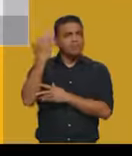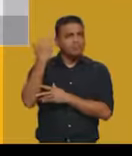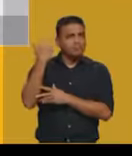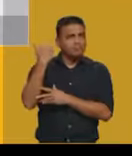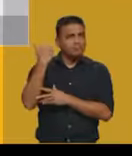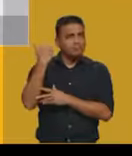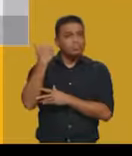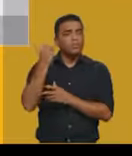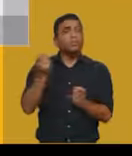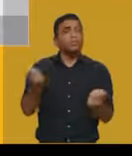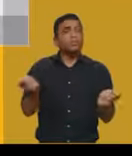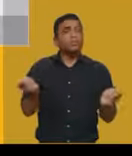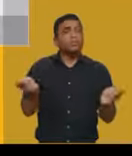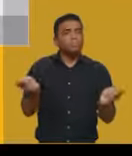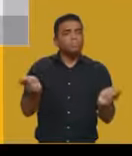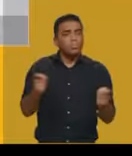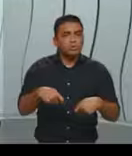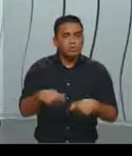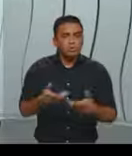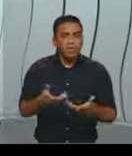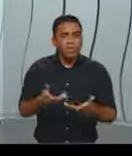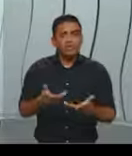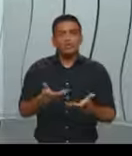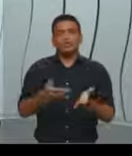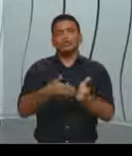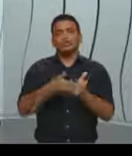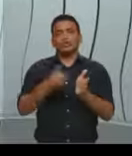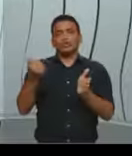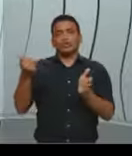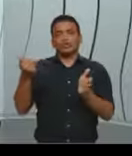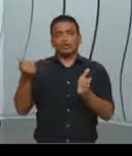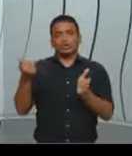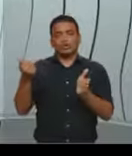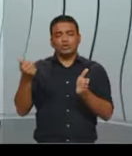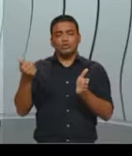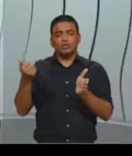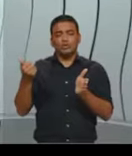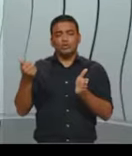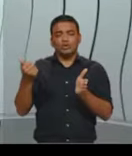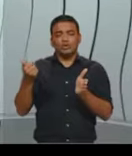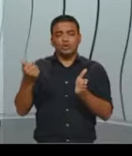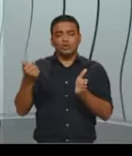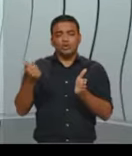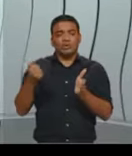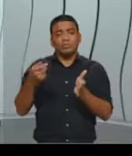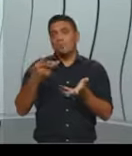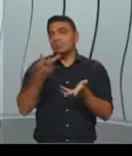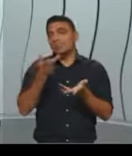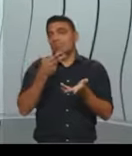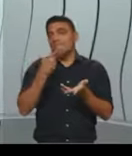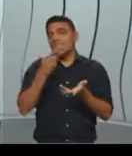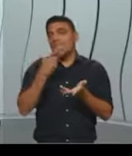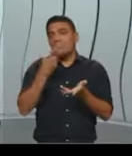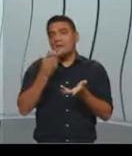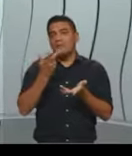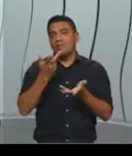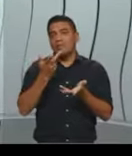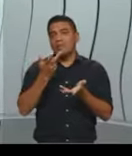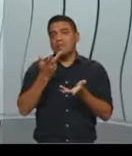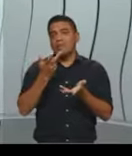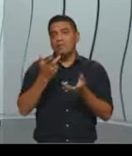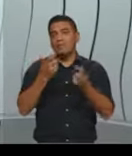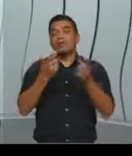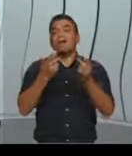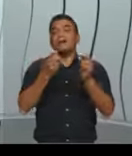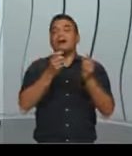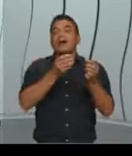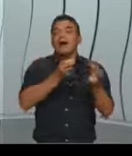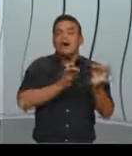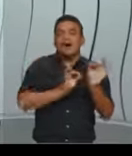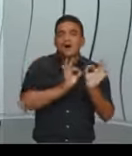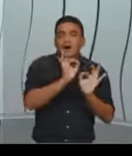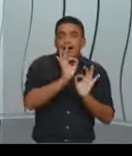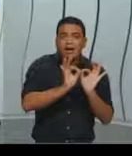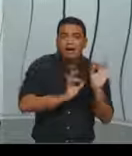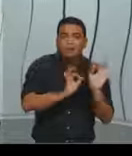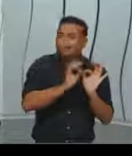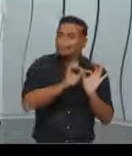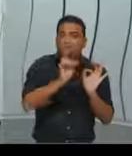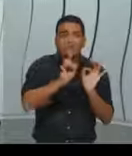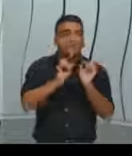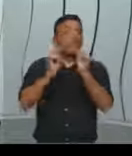aqui, ela deixa de existir. Porque eu não estou falando de arranjo, estou falando